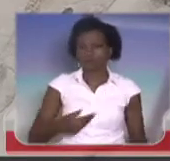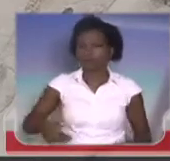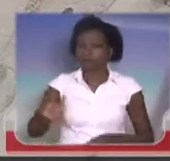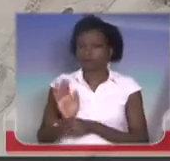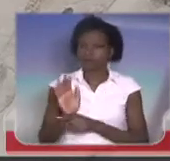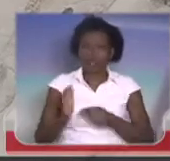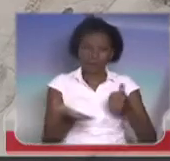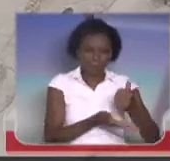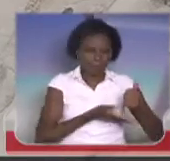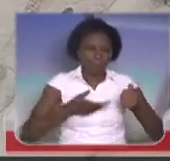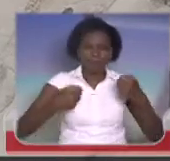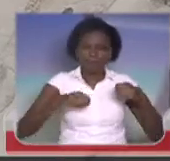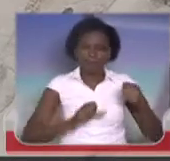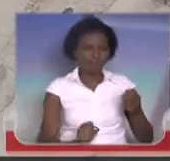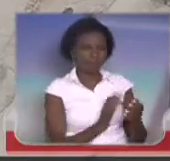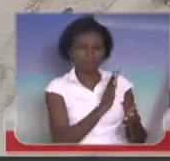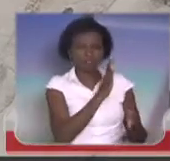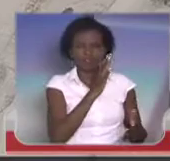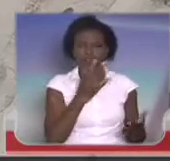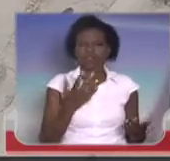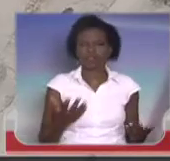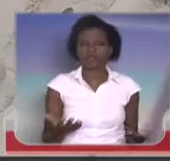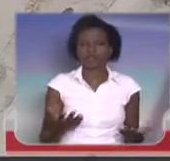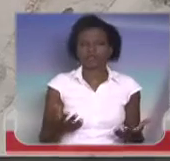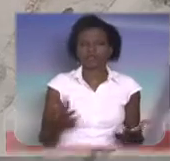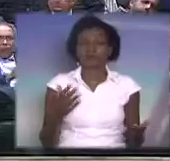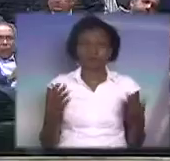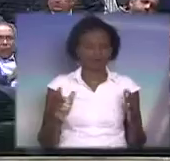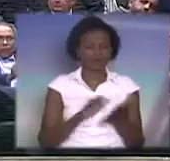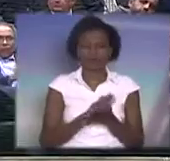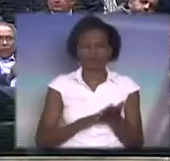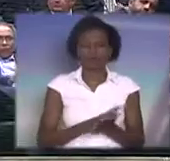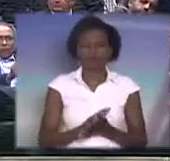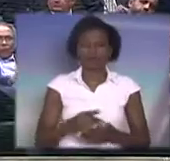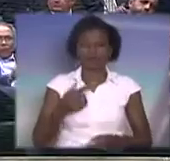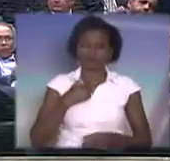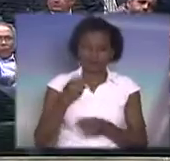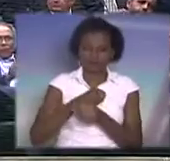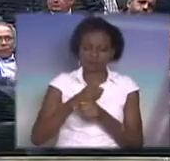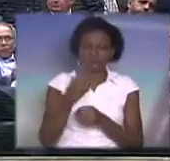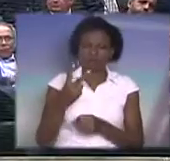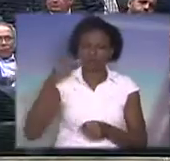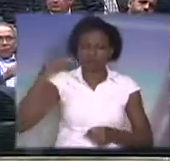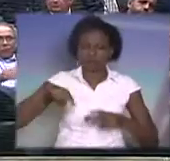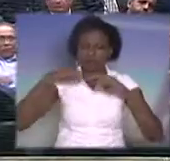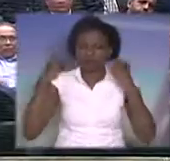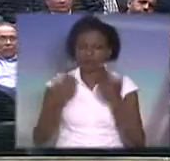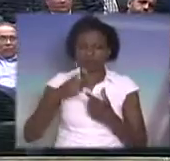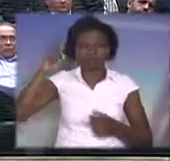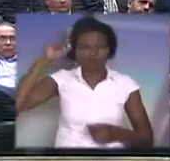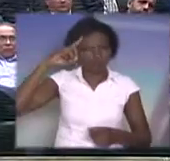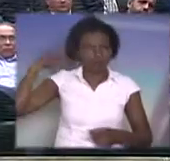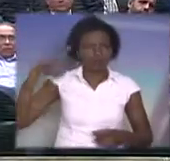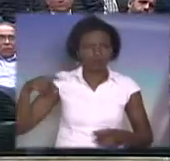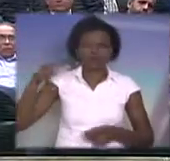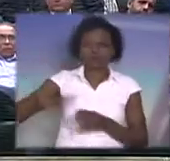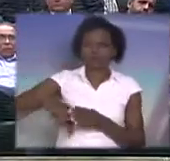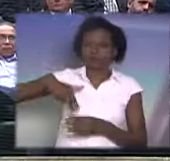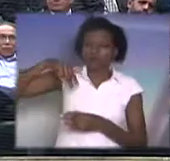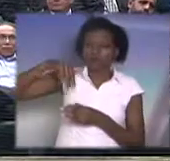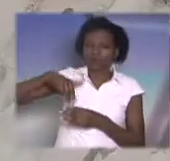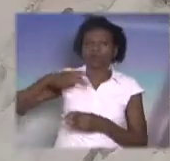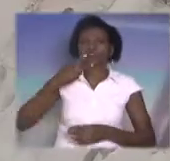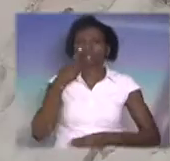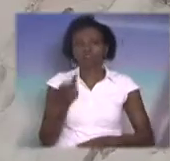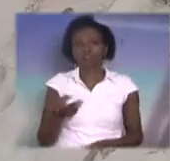base tem que ser valorizada, sem dúvida, senhor presidente. Eu tenho 2 anos aqui nessa casa, todo dia nessa tribuna, falando que